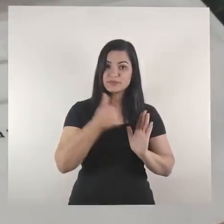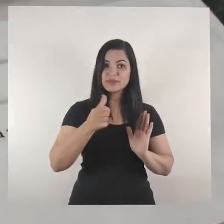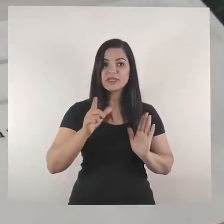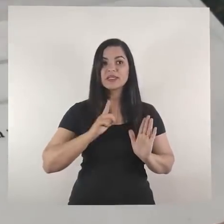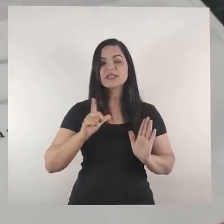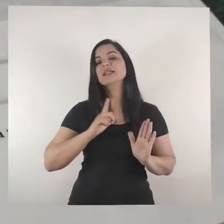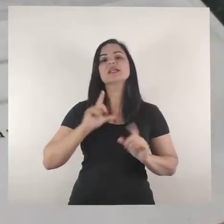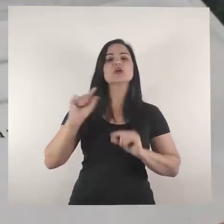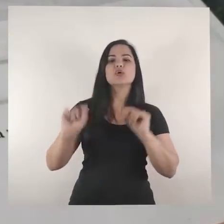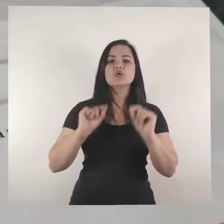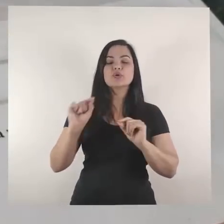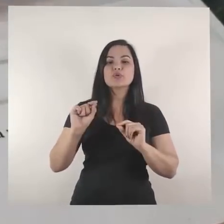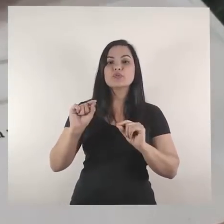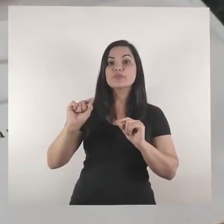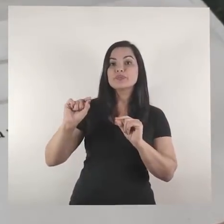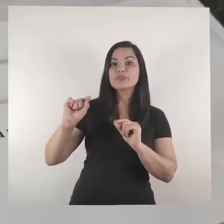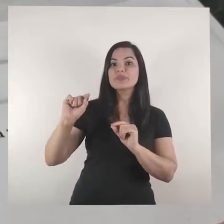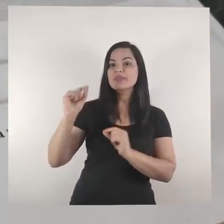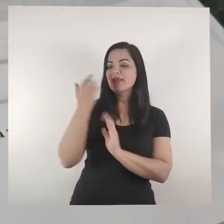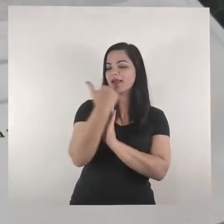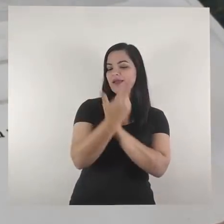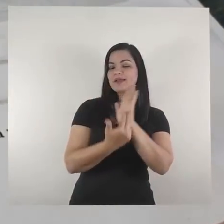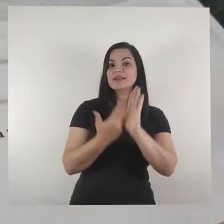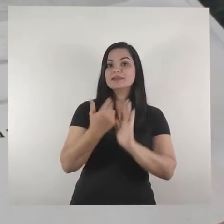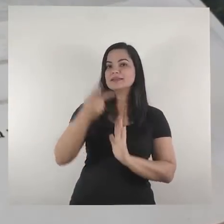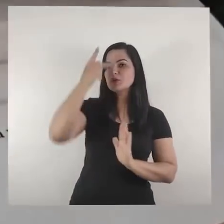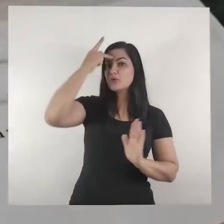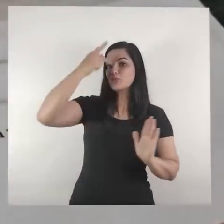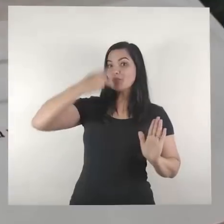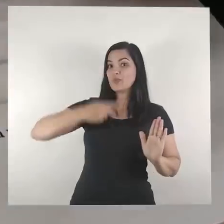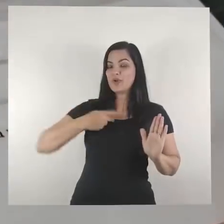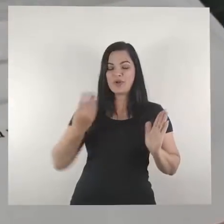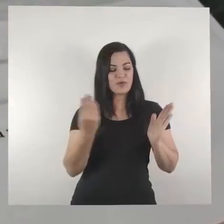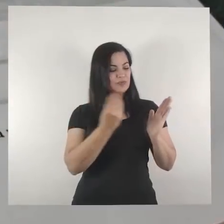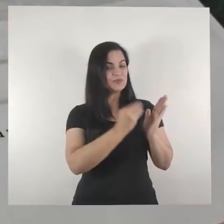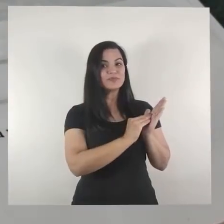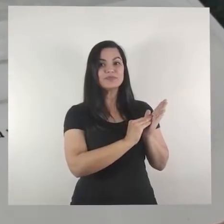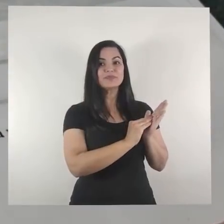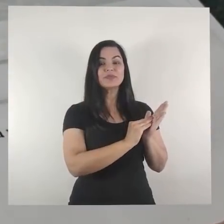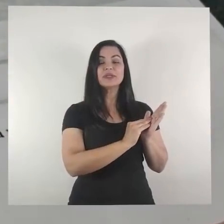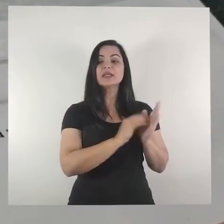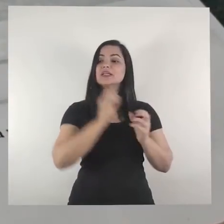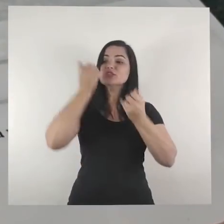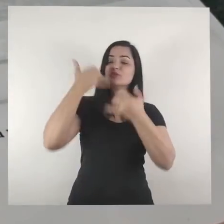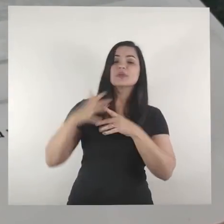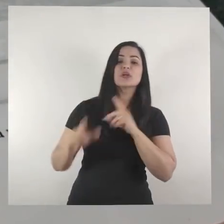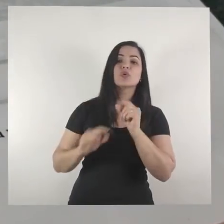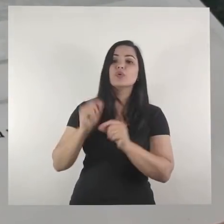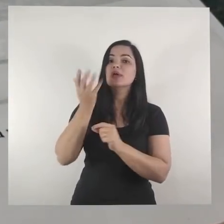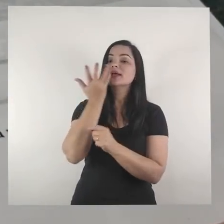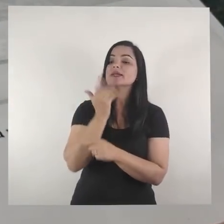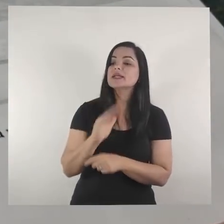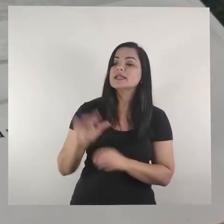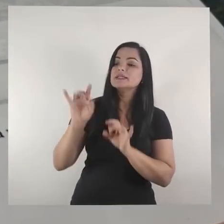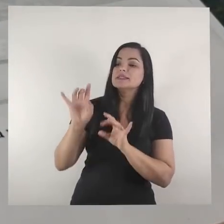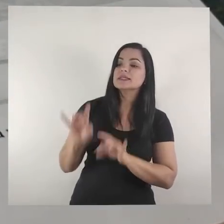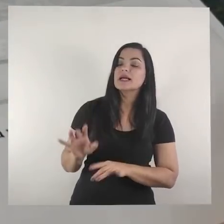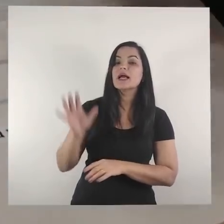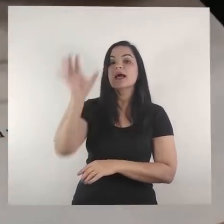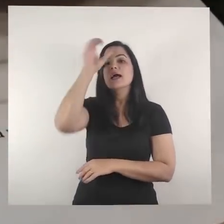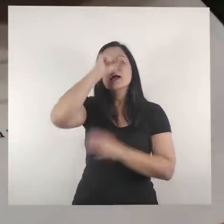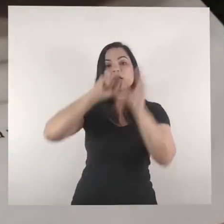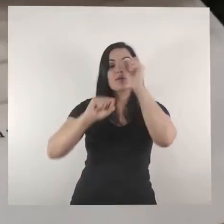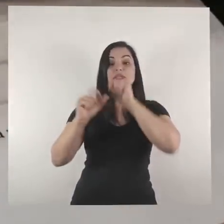está explicando o que as crianças aprendem nessa idade. Aqui nós temos as aprendizagens relacionadas à